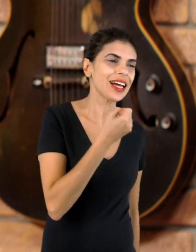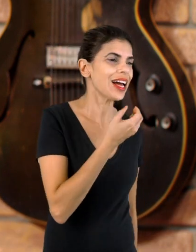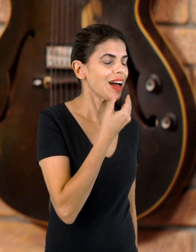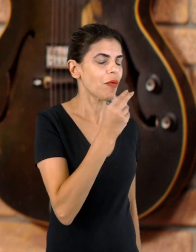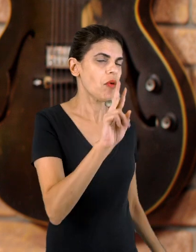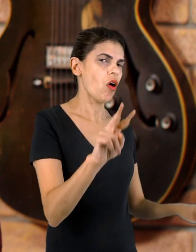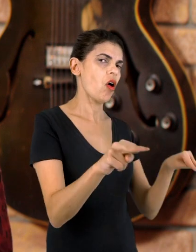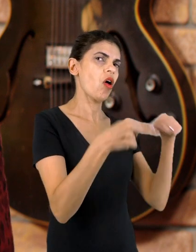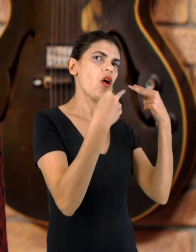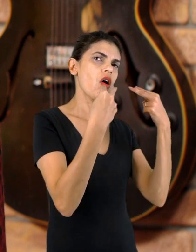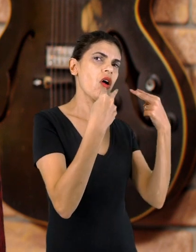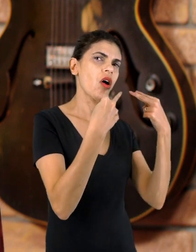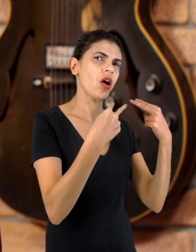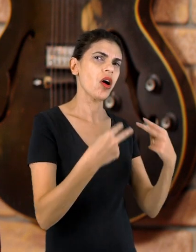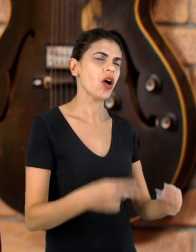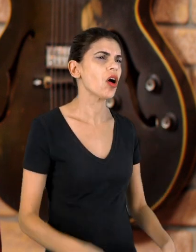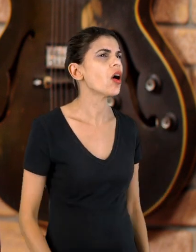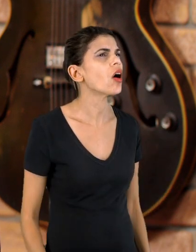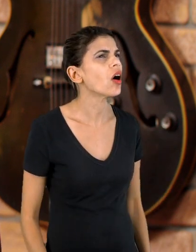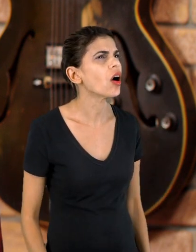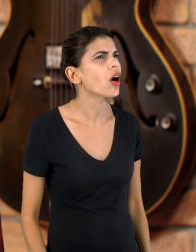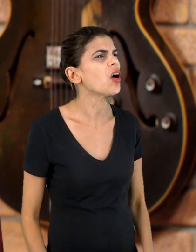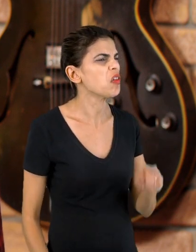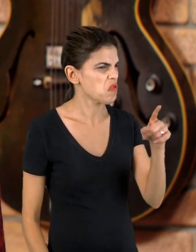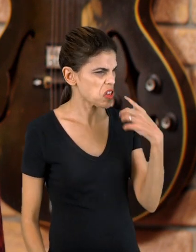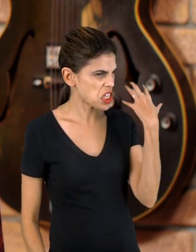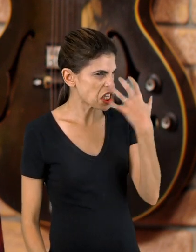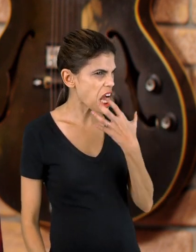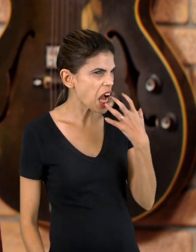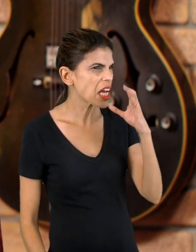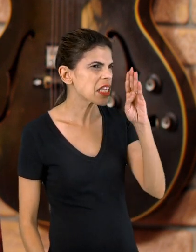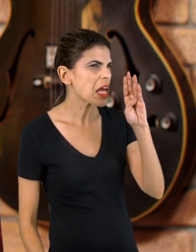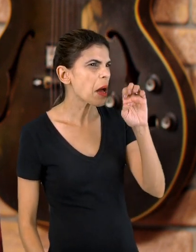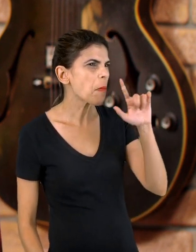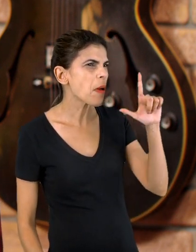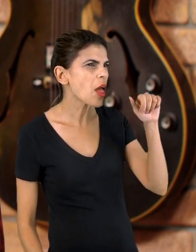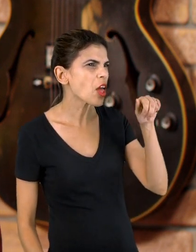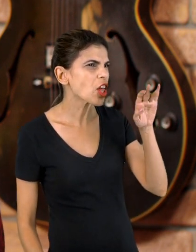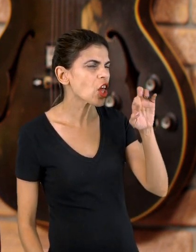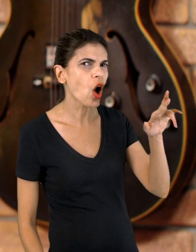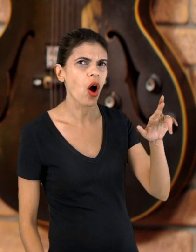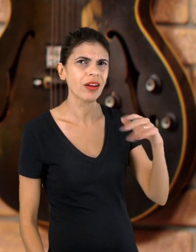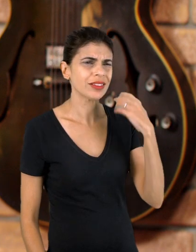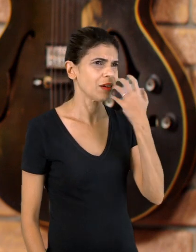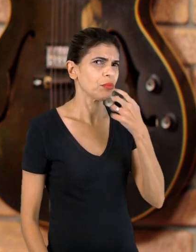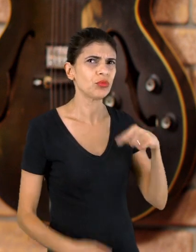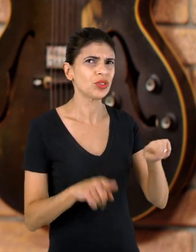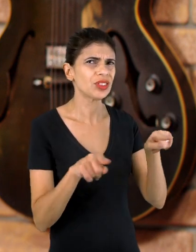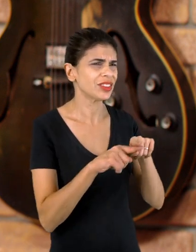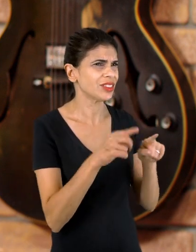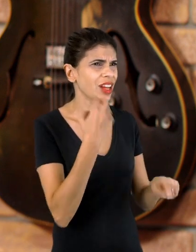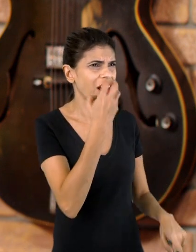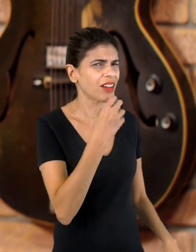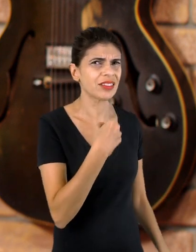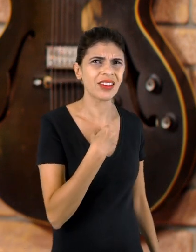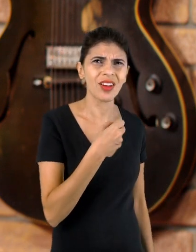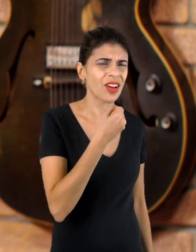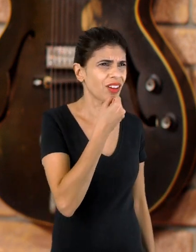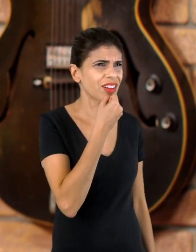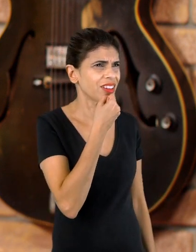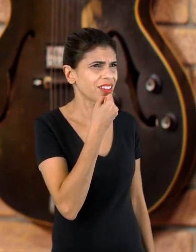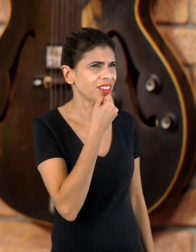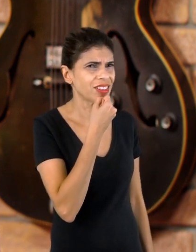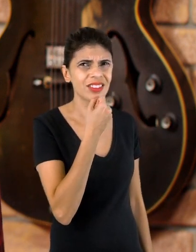aí ele vira de frente assim, ele, tu canta Belchior? Aí eu, no meio da música, assim, né? Tu canta Belchior? E eu,